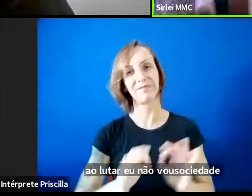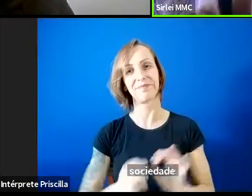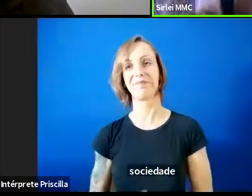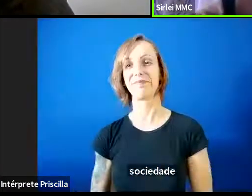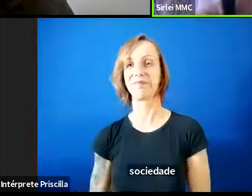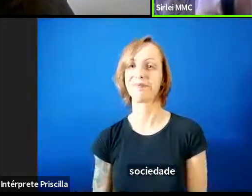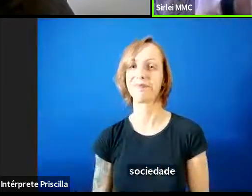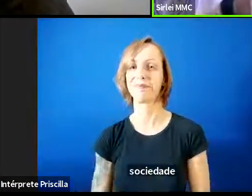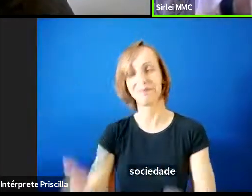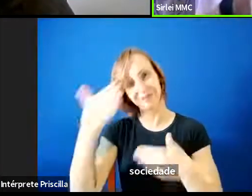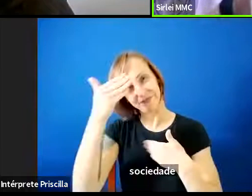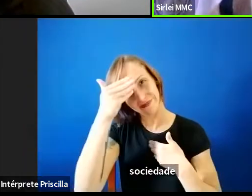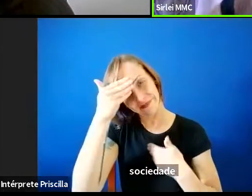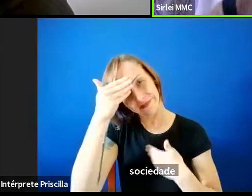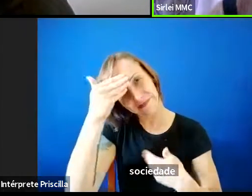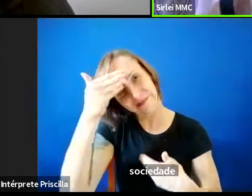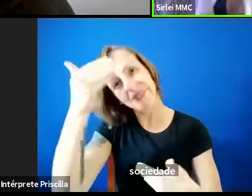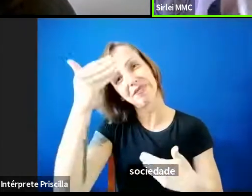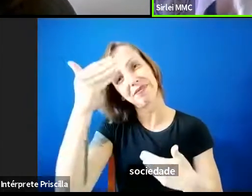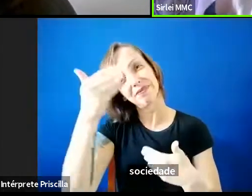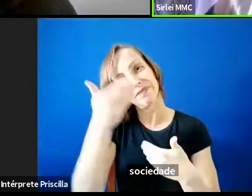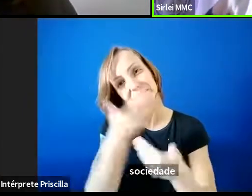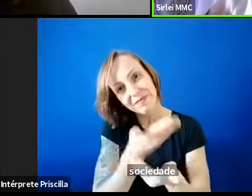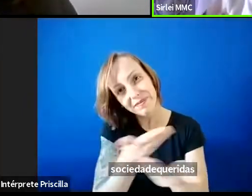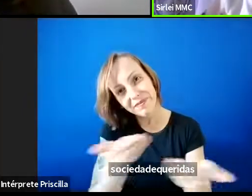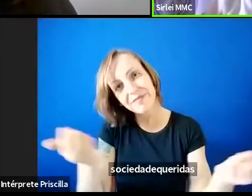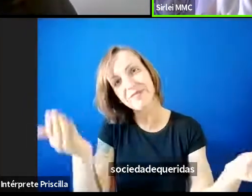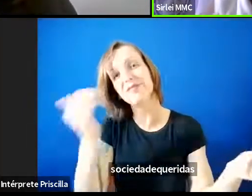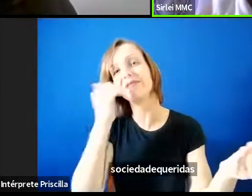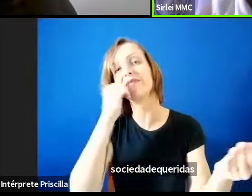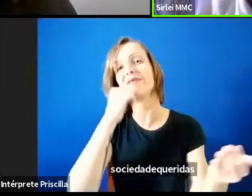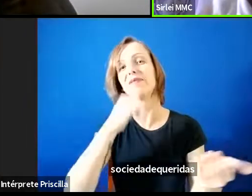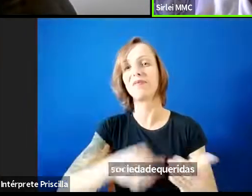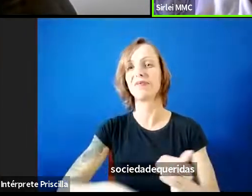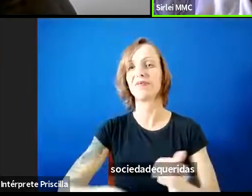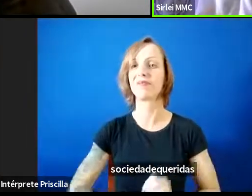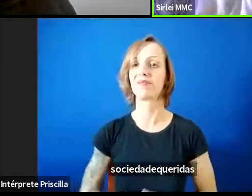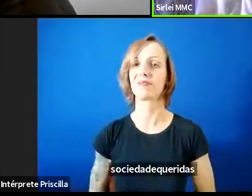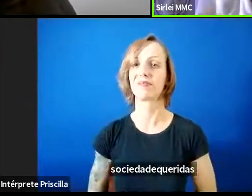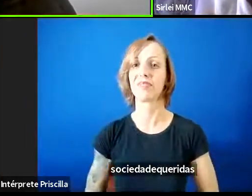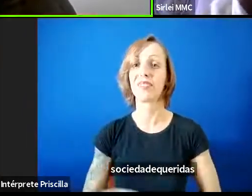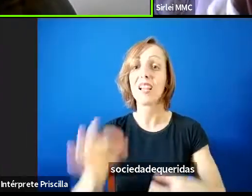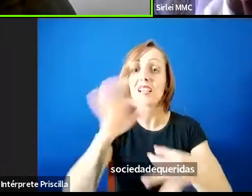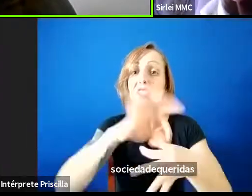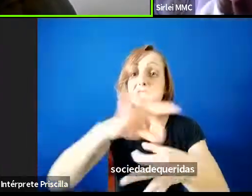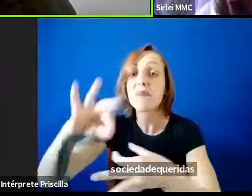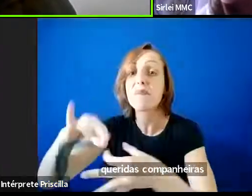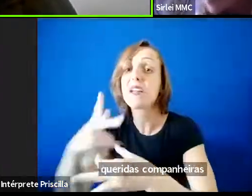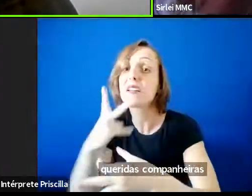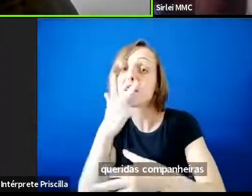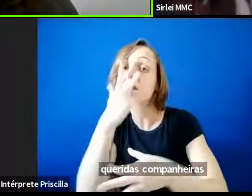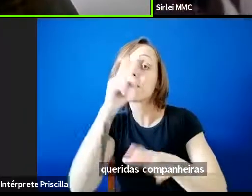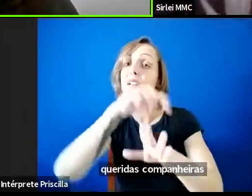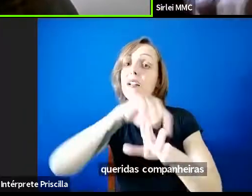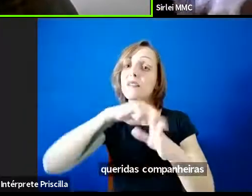Obrigada, queridas companheiras. As sementes são metáforas de um novo